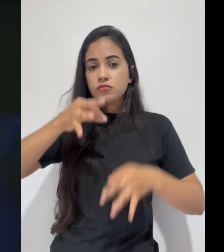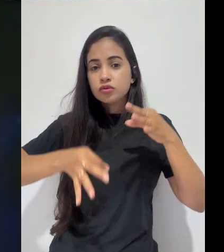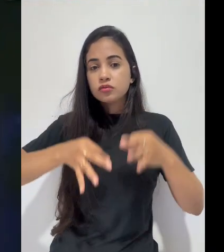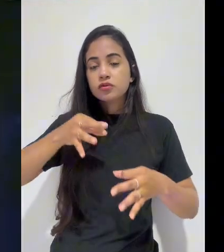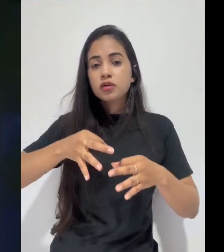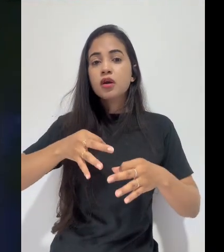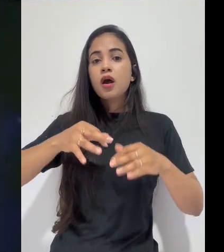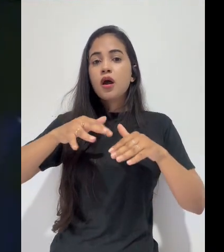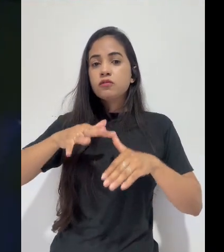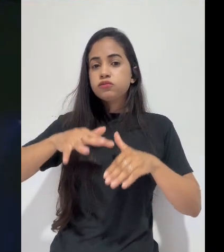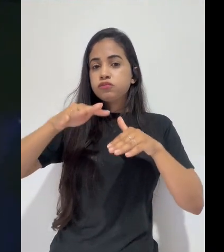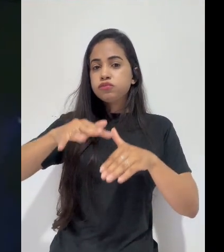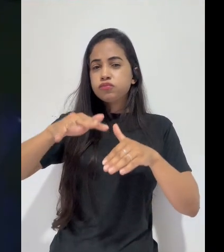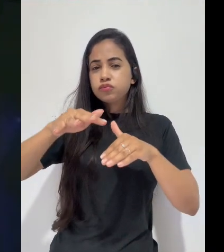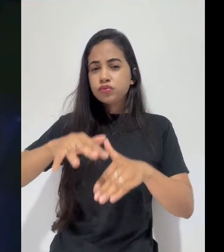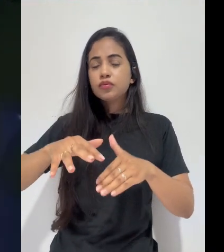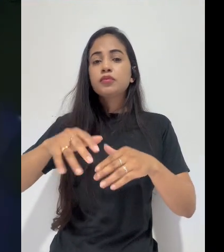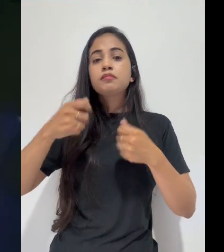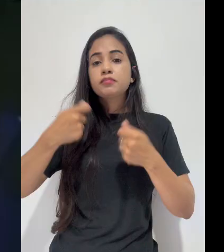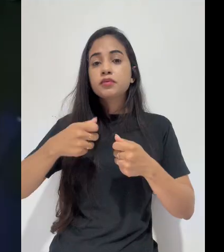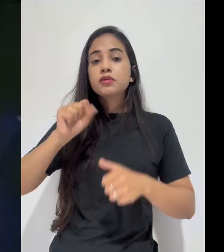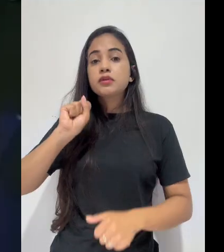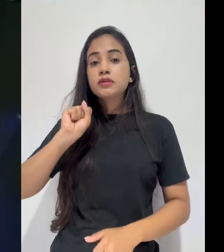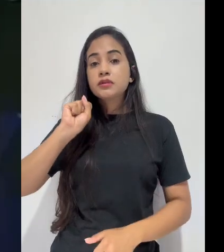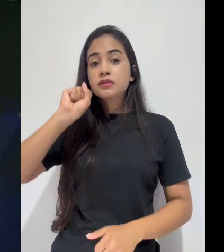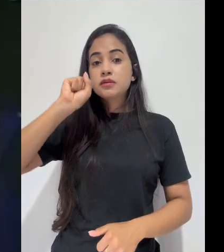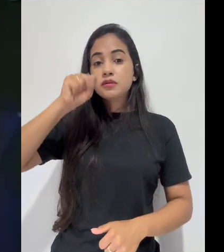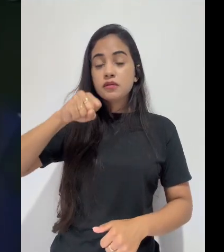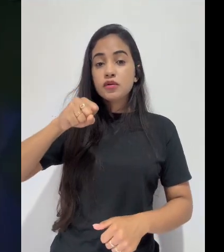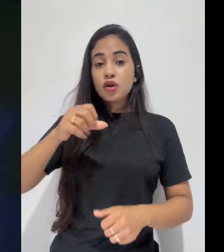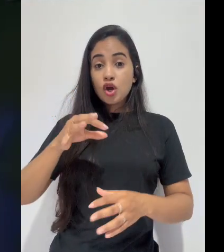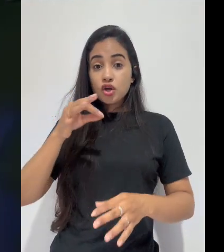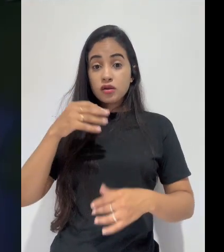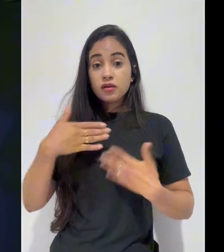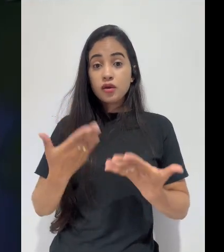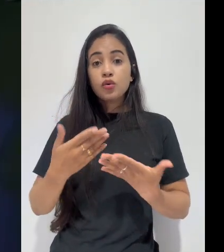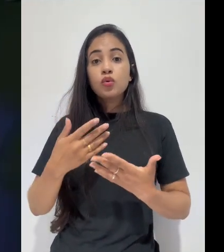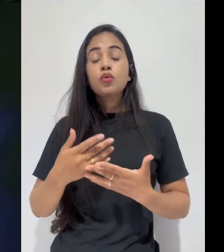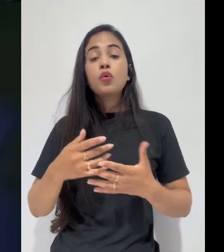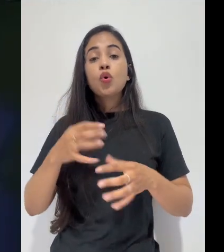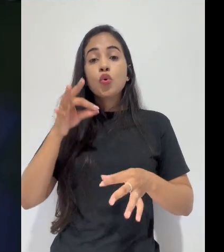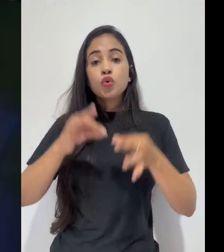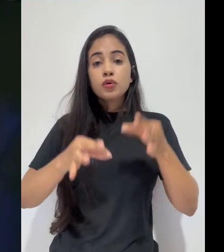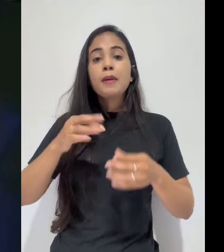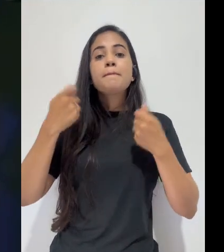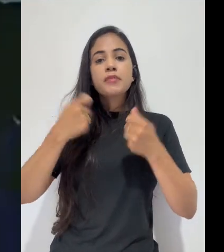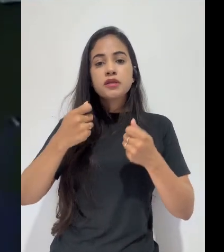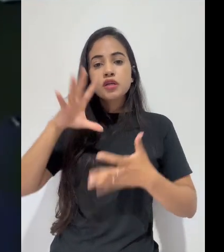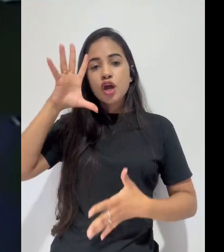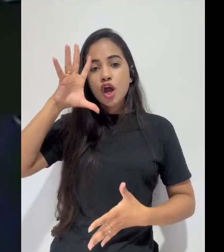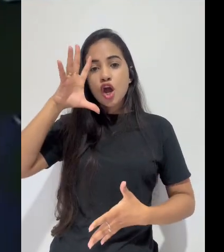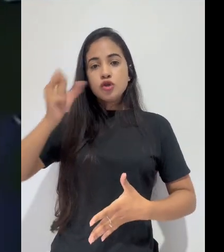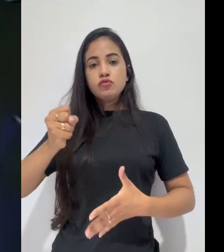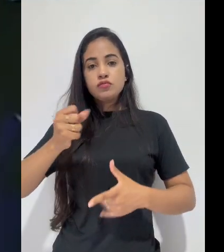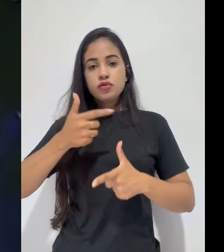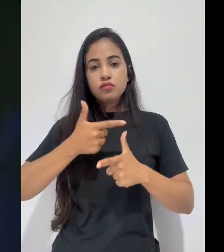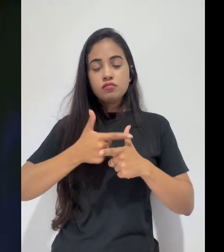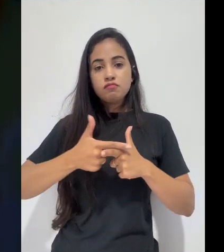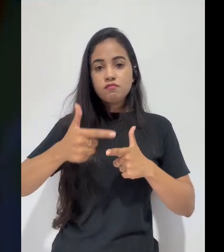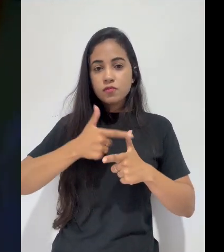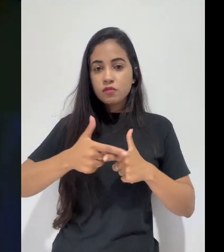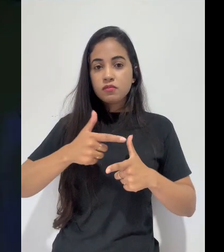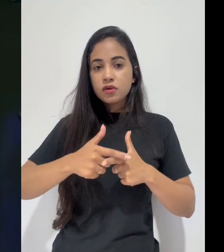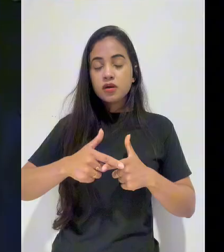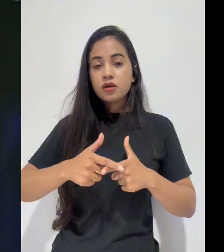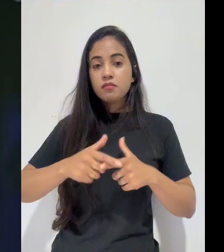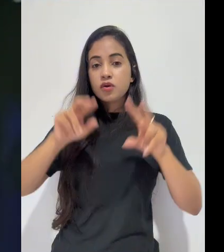a diferentes manifestações desse Poder Judiciário, e quando o Judiciário se manifesta, ele tem ou que revelar o seu